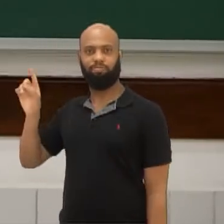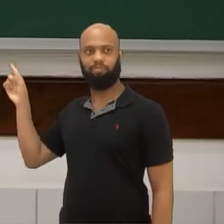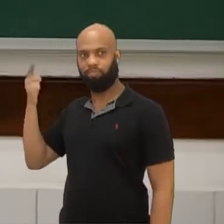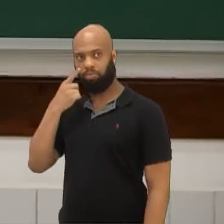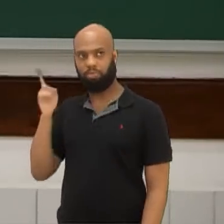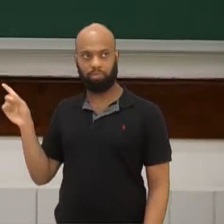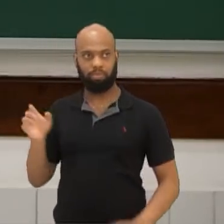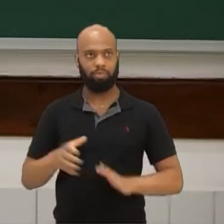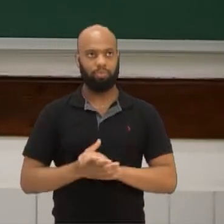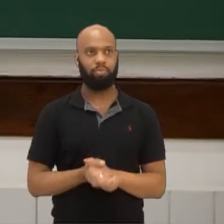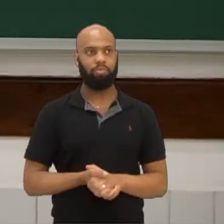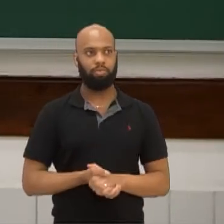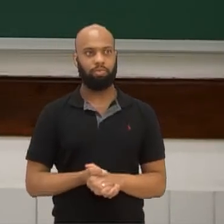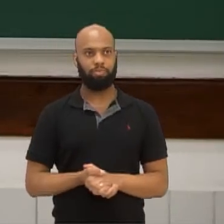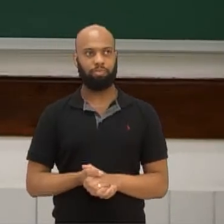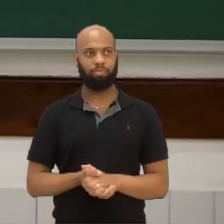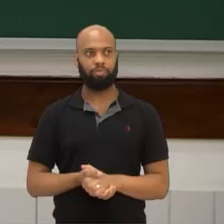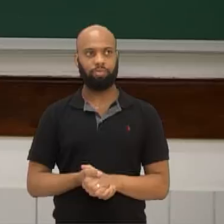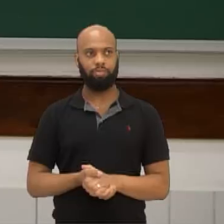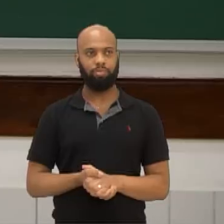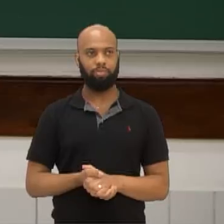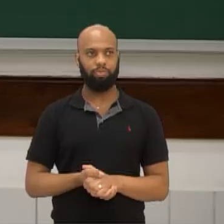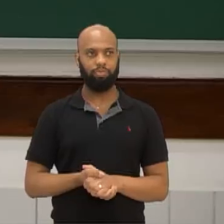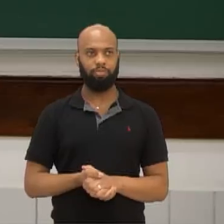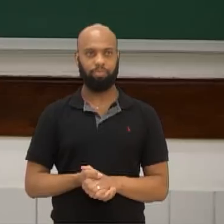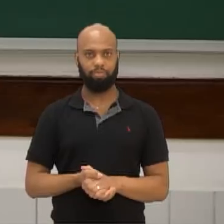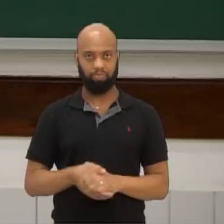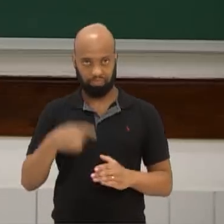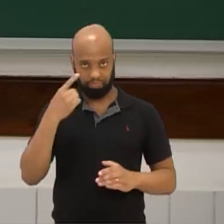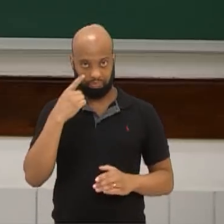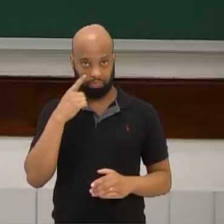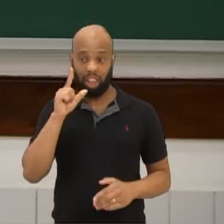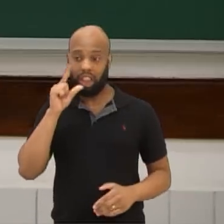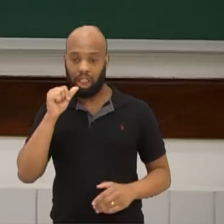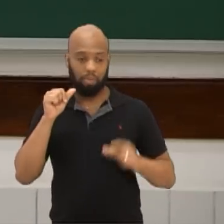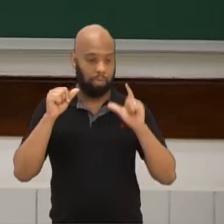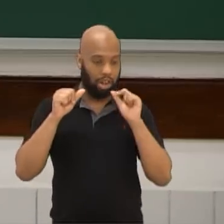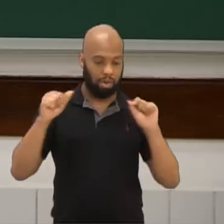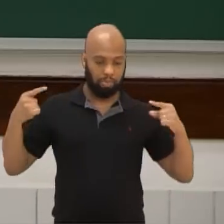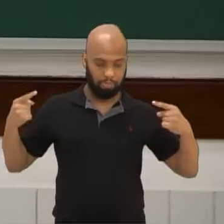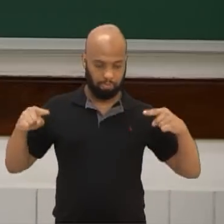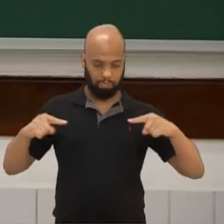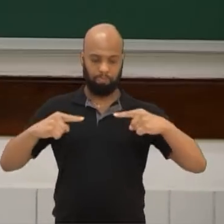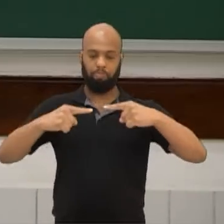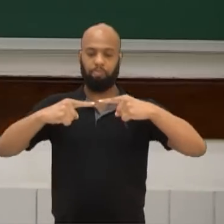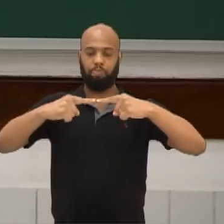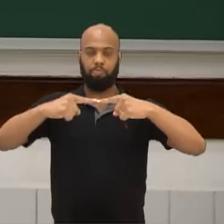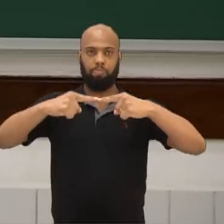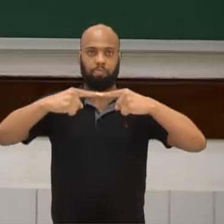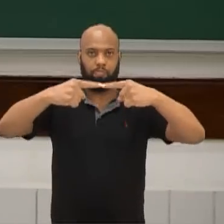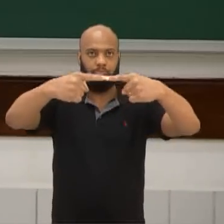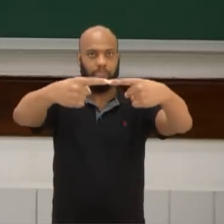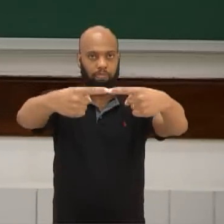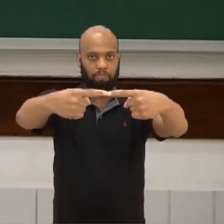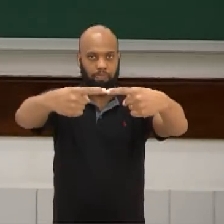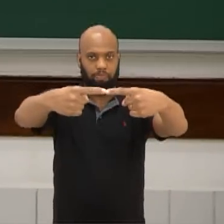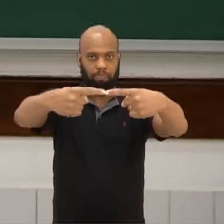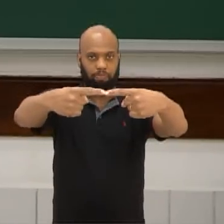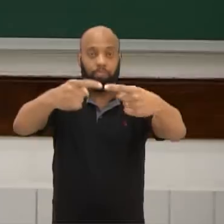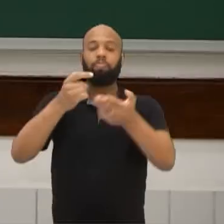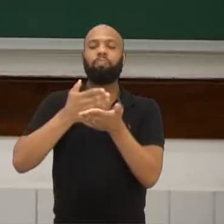assim que vocês fizeram, não foi? Uni os dois lápis aqui na ponta, certo? E aqui eu tenho a representação de meia